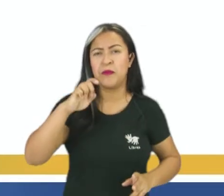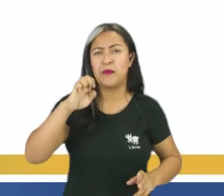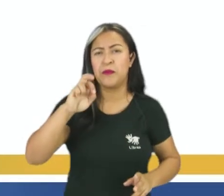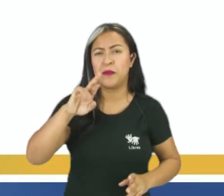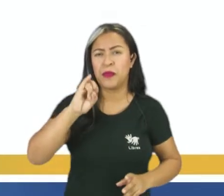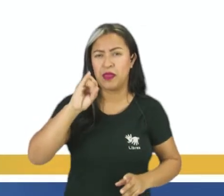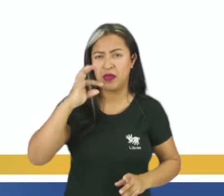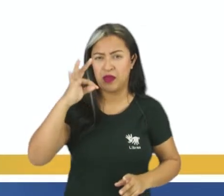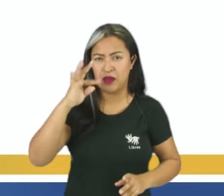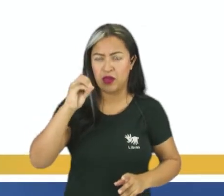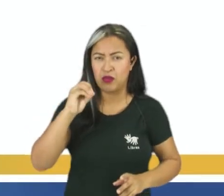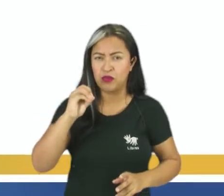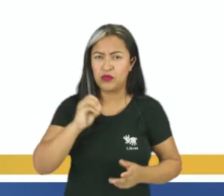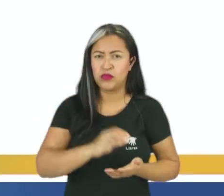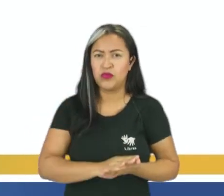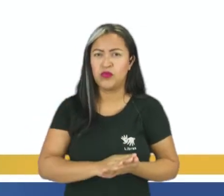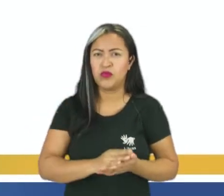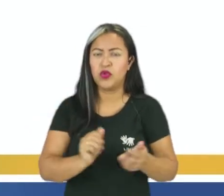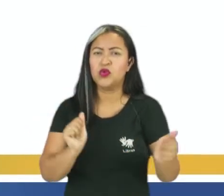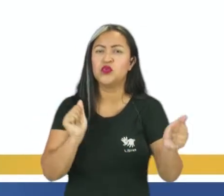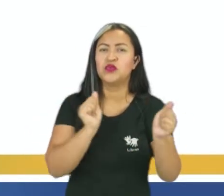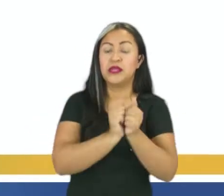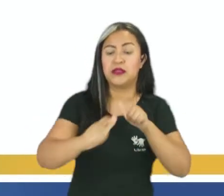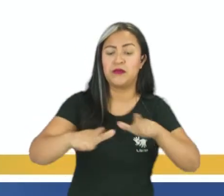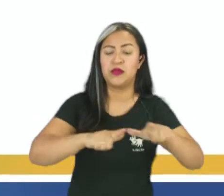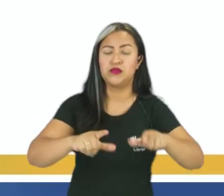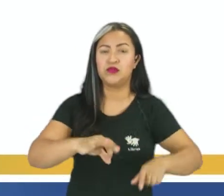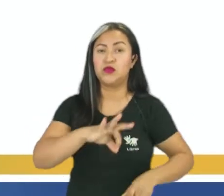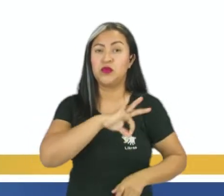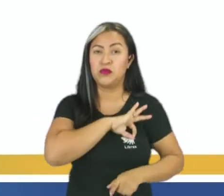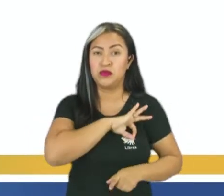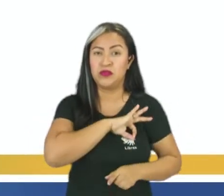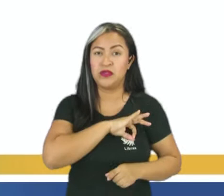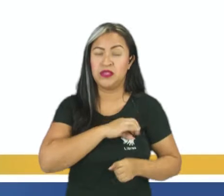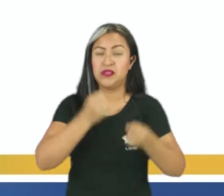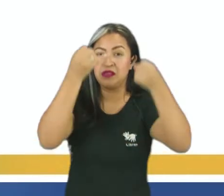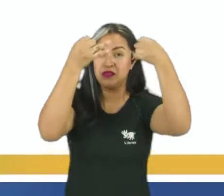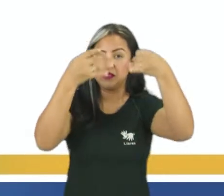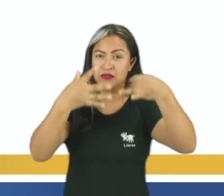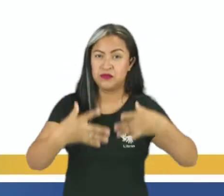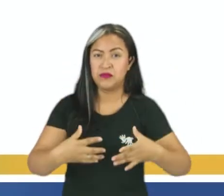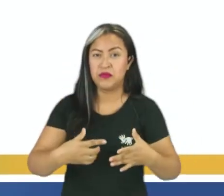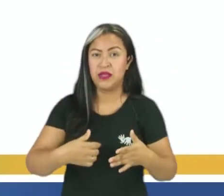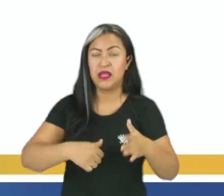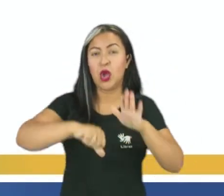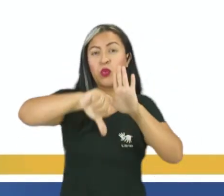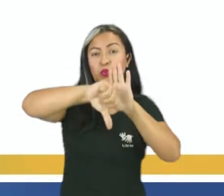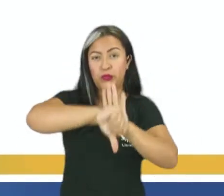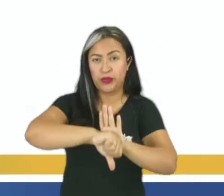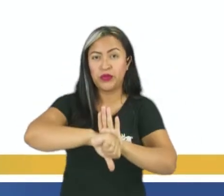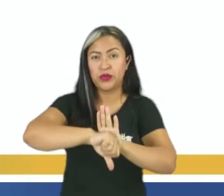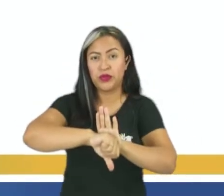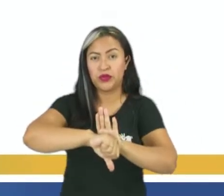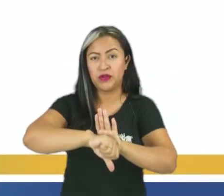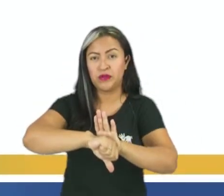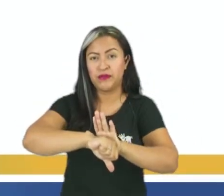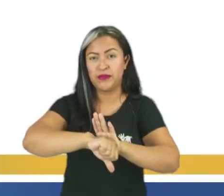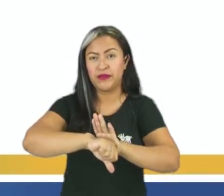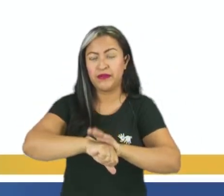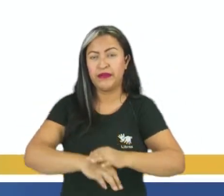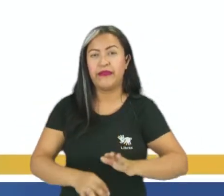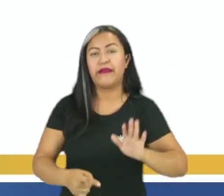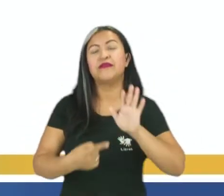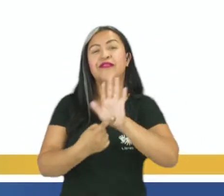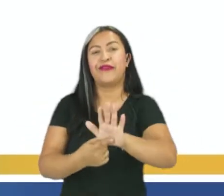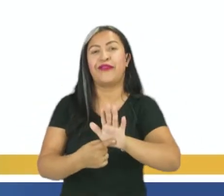da polícia explica a criminalidade e determina então aí a loucura, tá, pessoal?